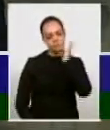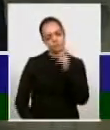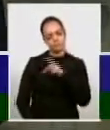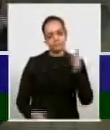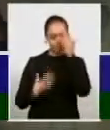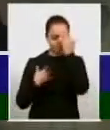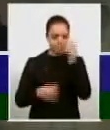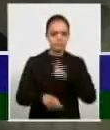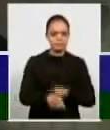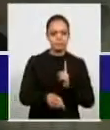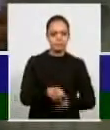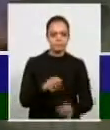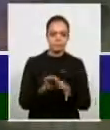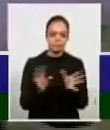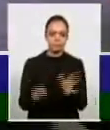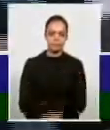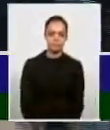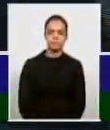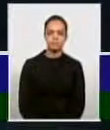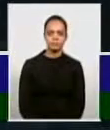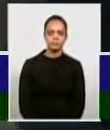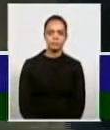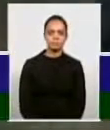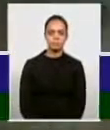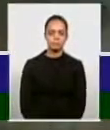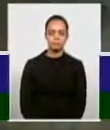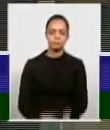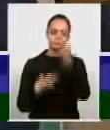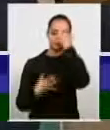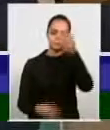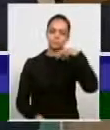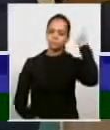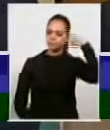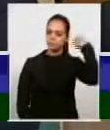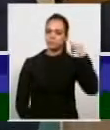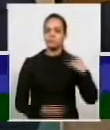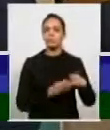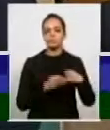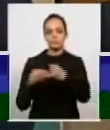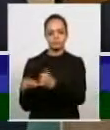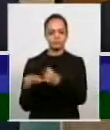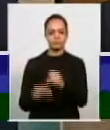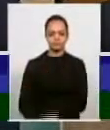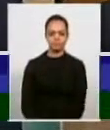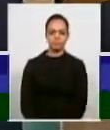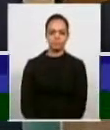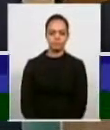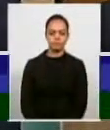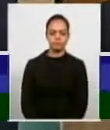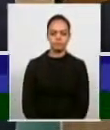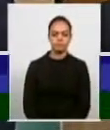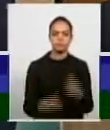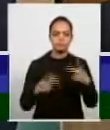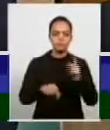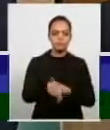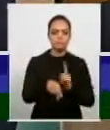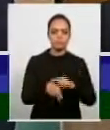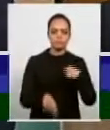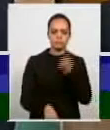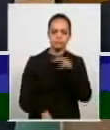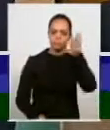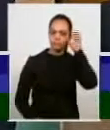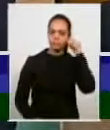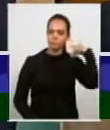presidente. Muito obrigado pelo tempo me cedido. Obrigado, vereador Isaac Cruz. Nesse momento, ouviremos o